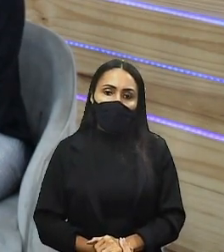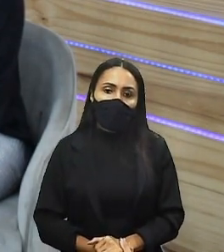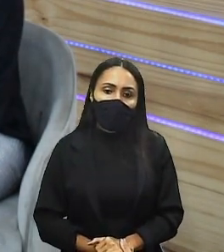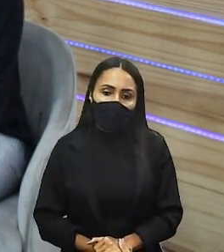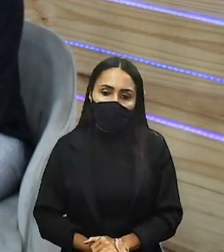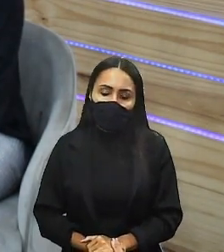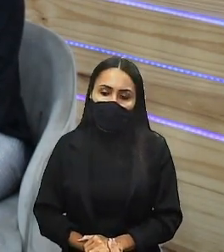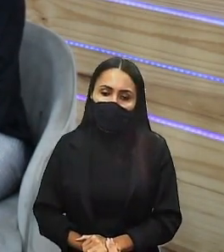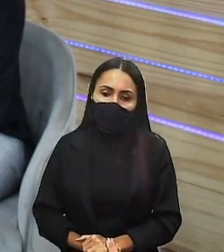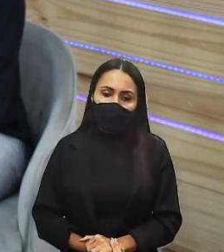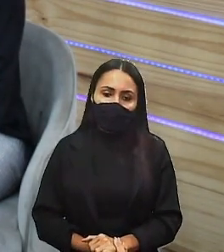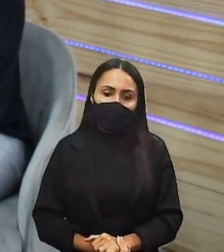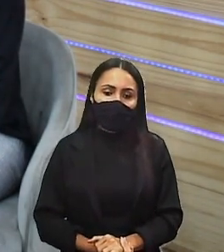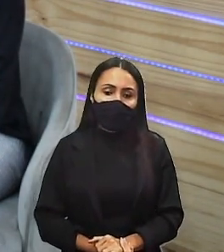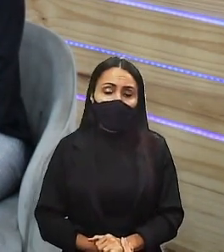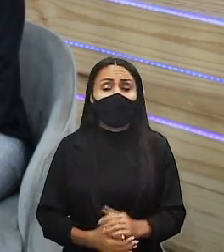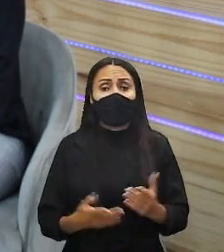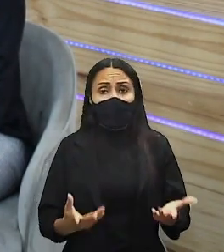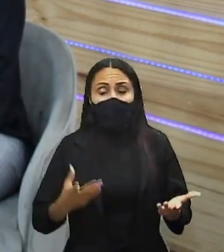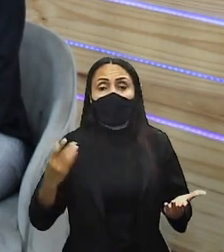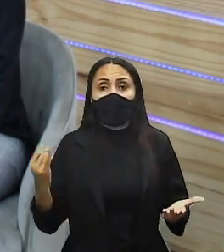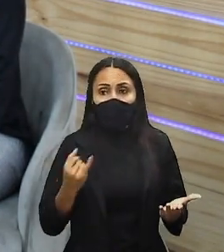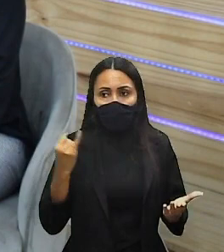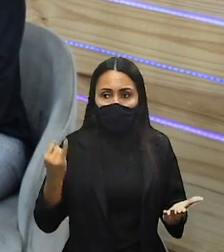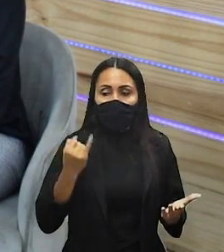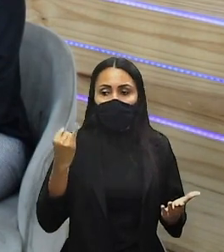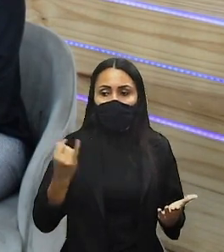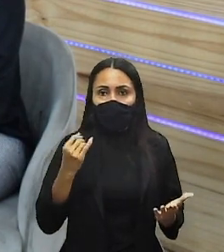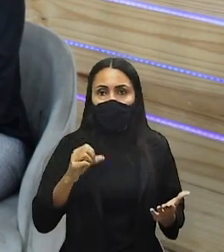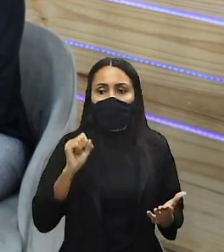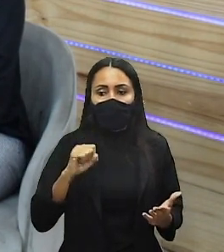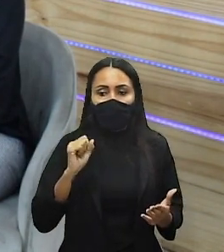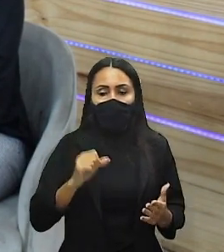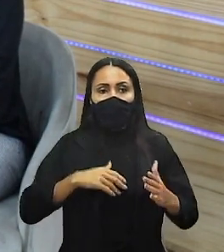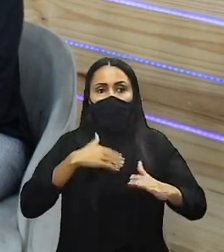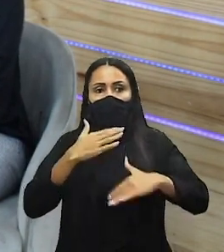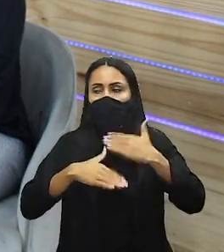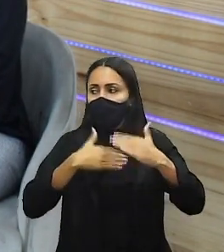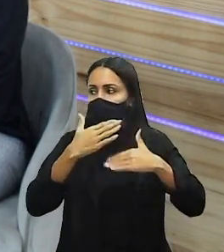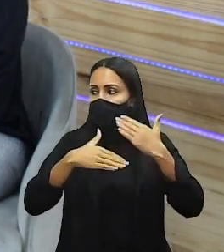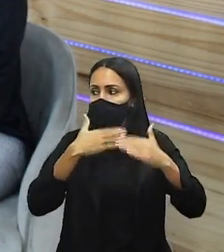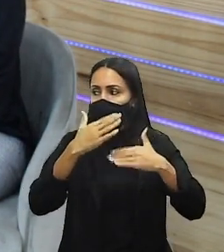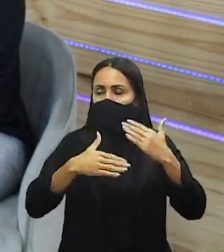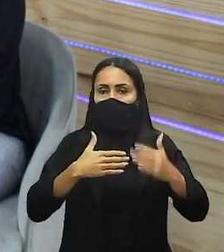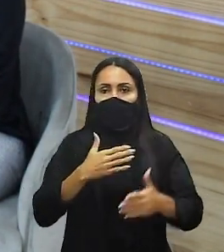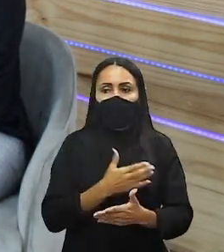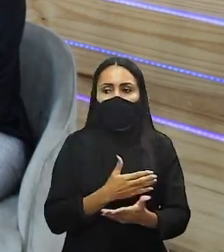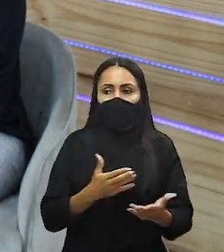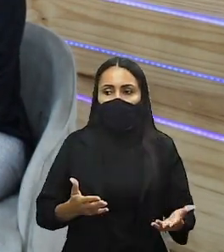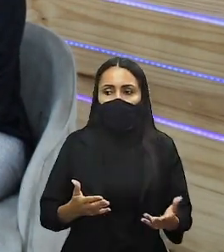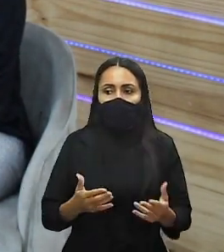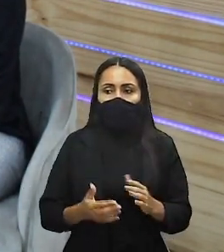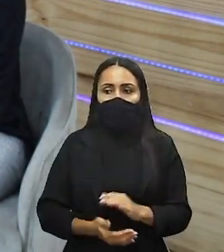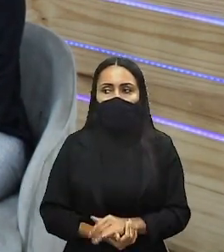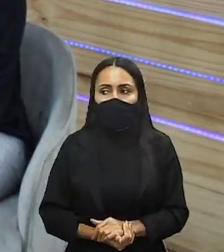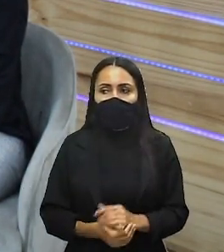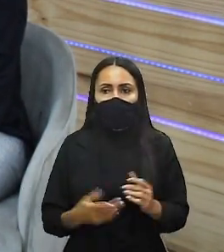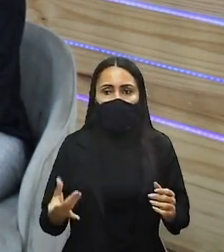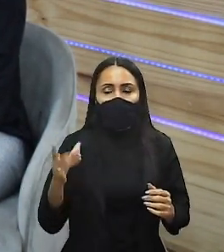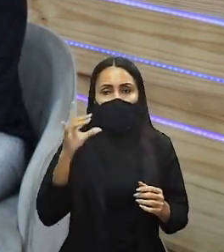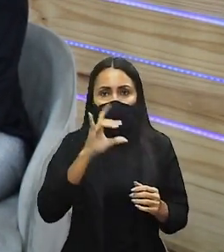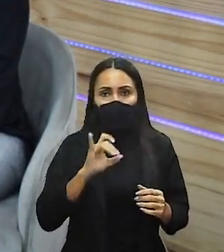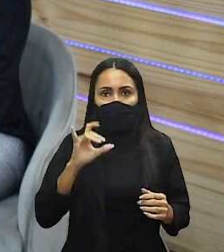ativa? Eu acho que é fundamental a gente realmente desenvolver esses exercícios, até mesmo, né, paquerar com